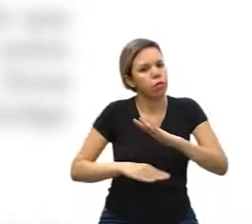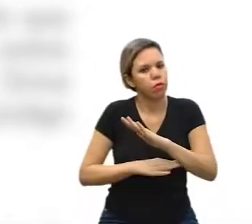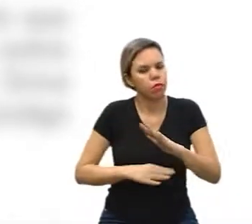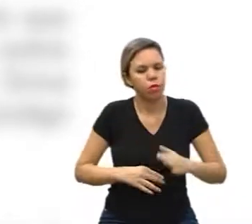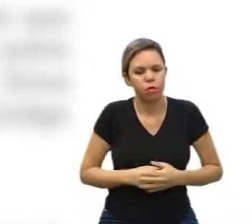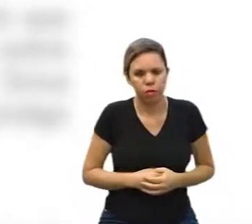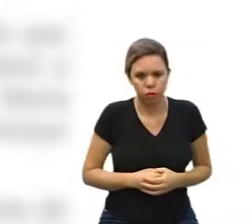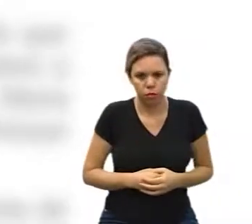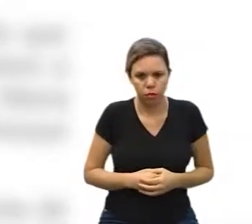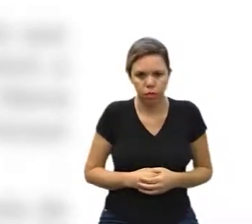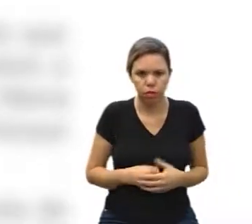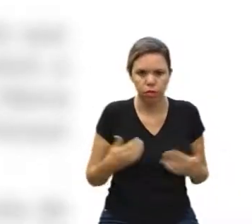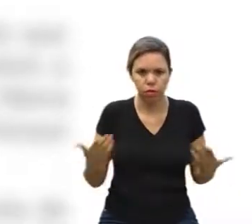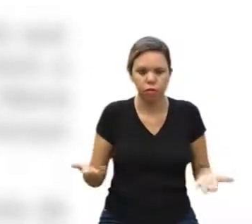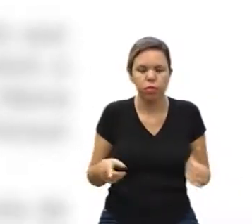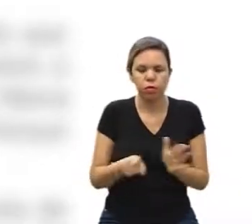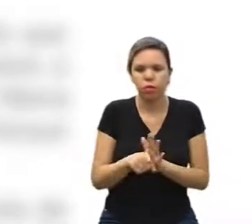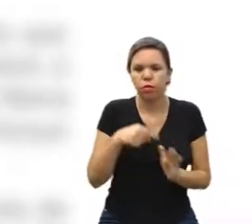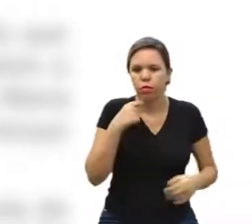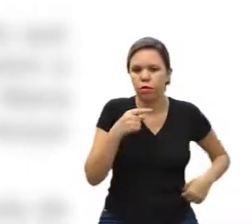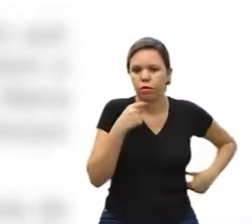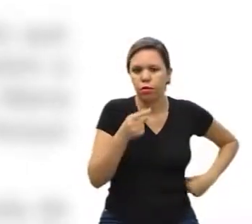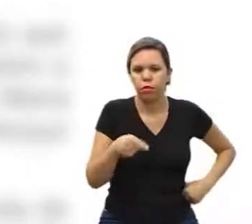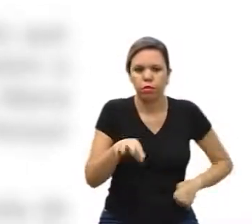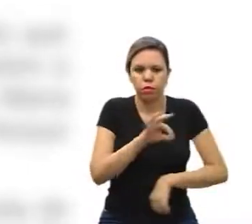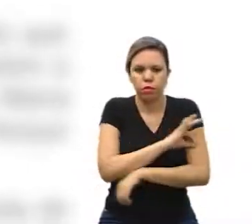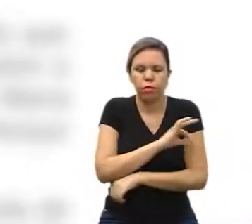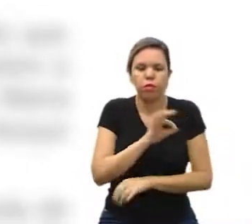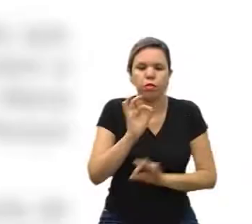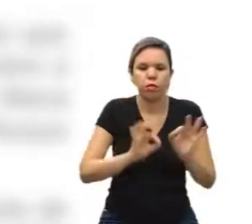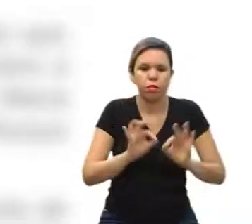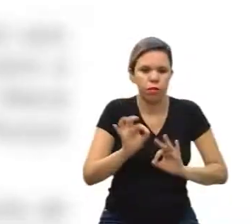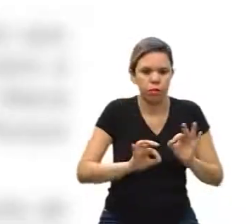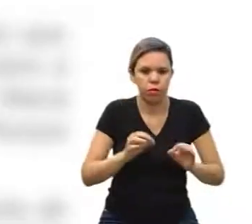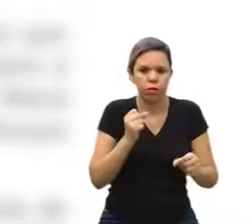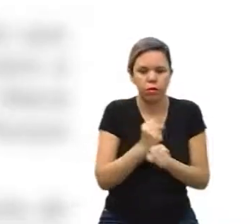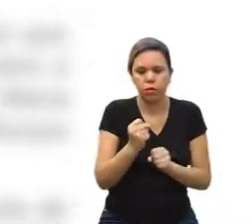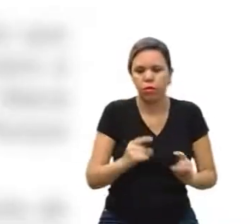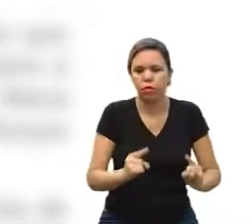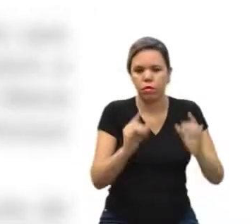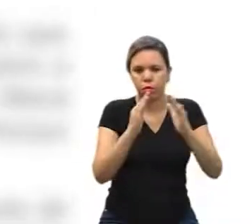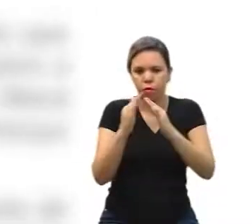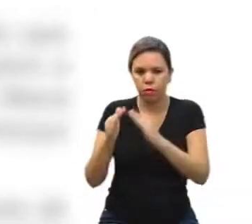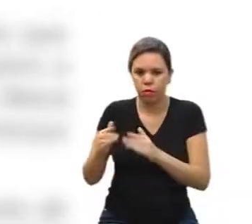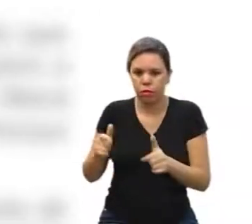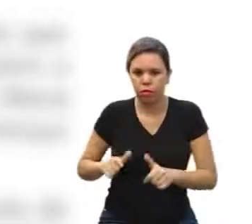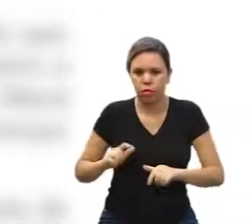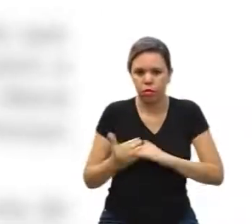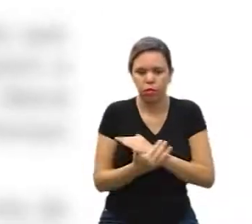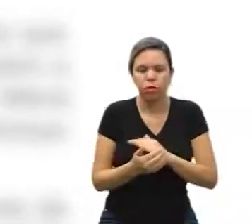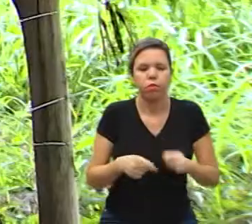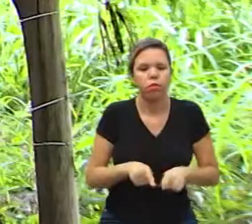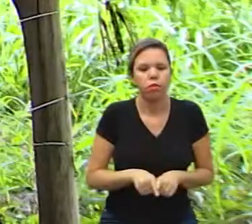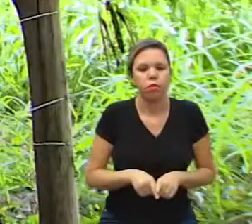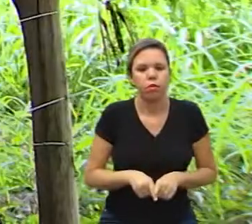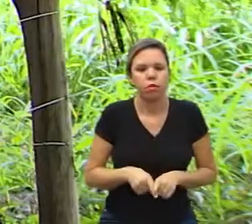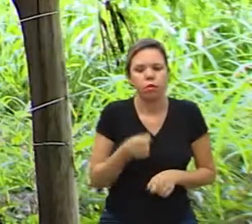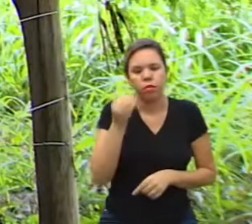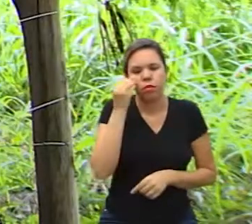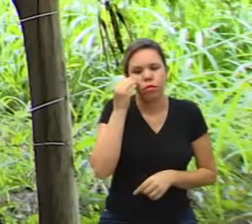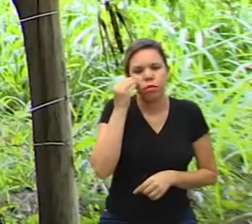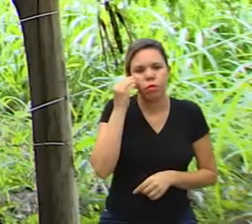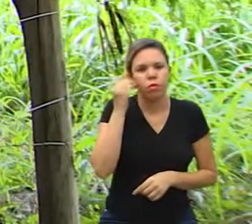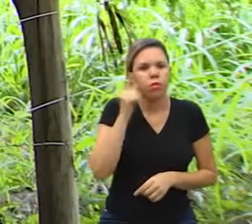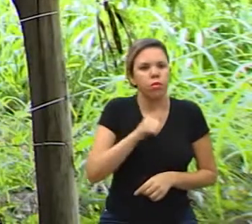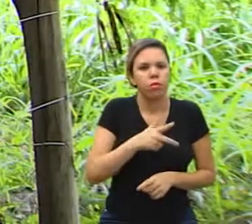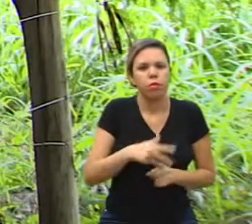na Câmara Municipal, nos quais questiona a Prefeitura sobre os planos de empreendimentos imobiliários naquela região. Para